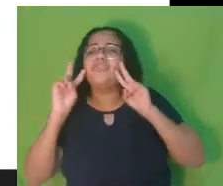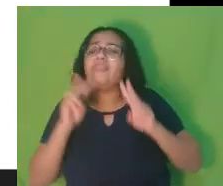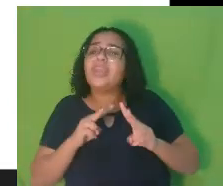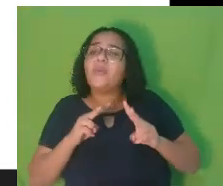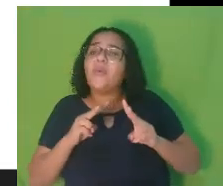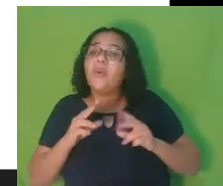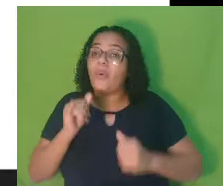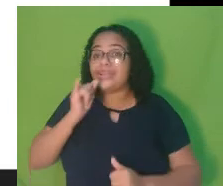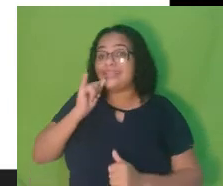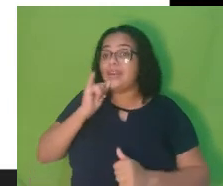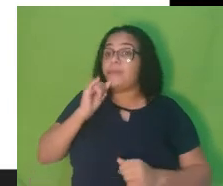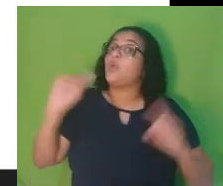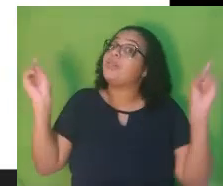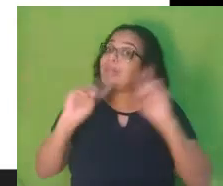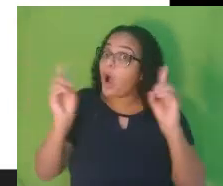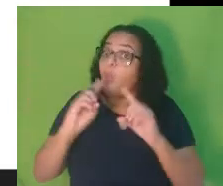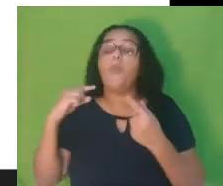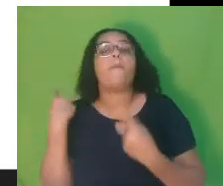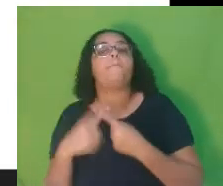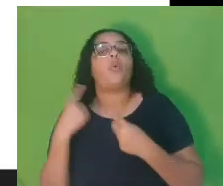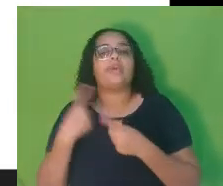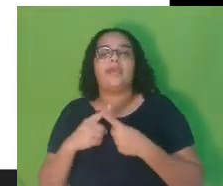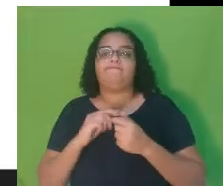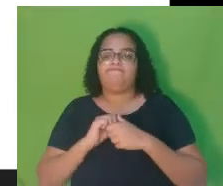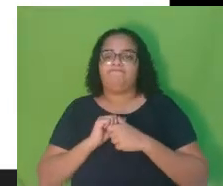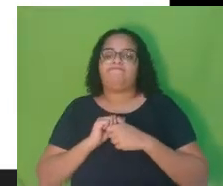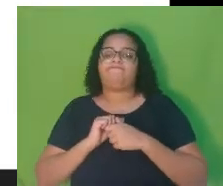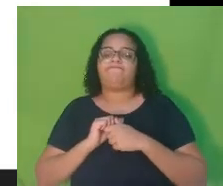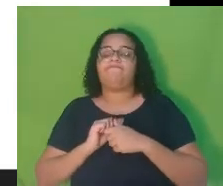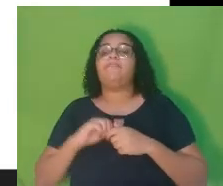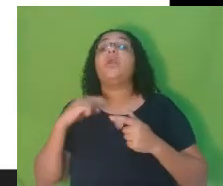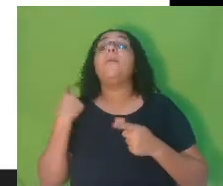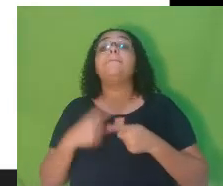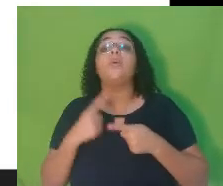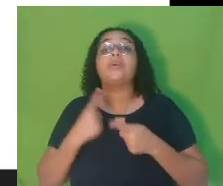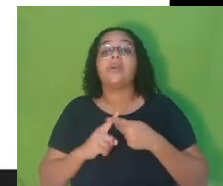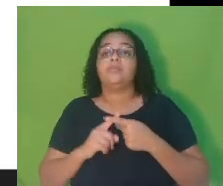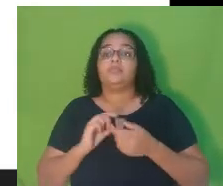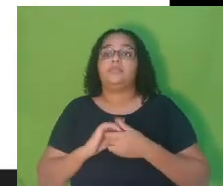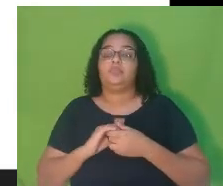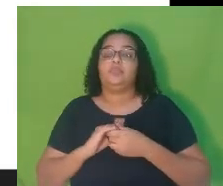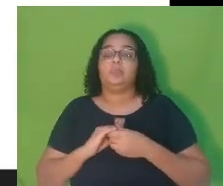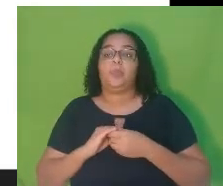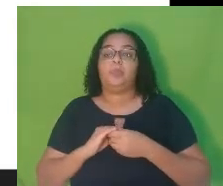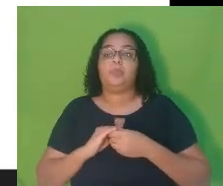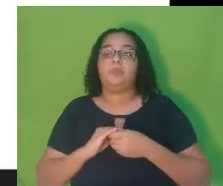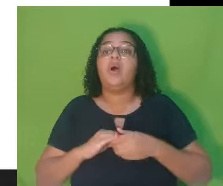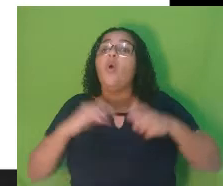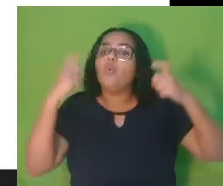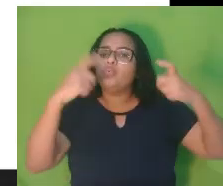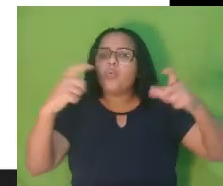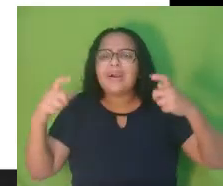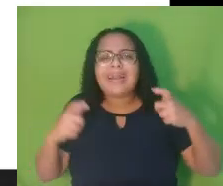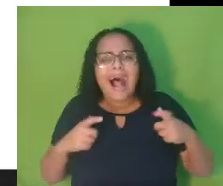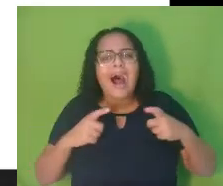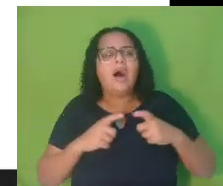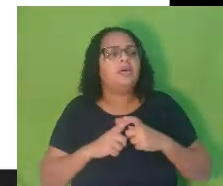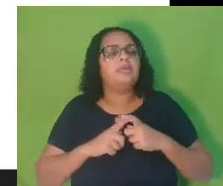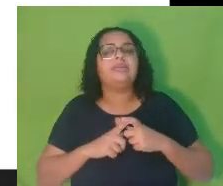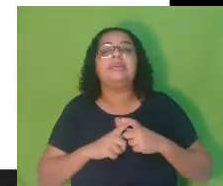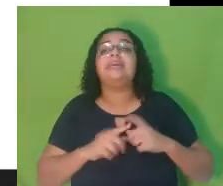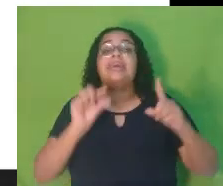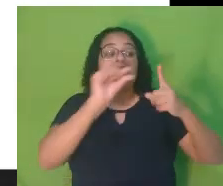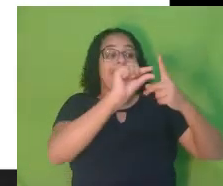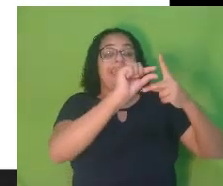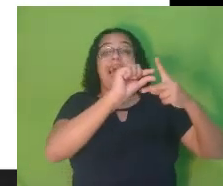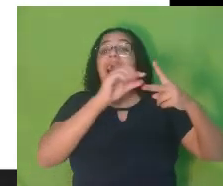ver? Não. Por quê? Porque o local onde